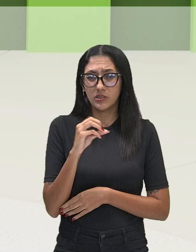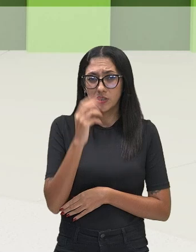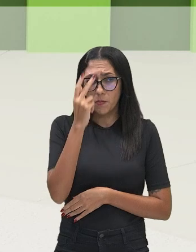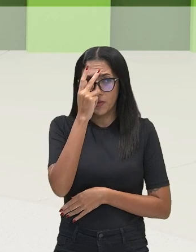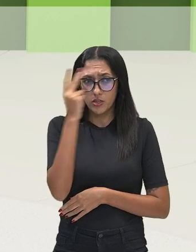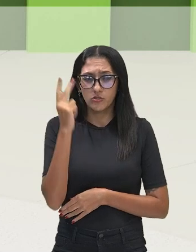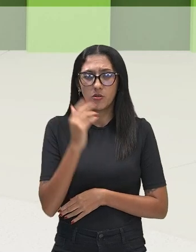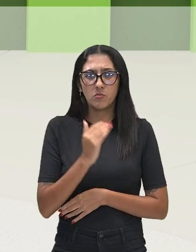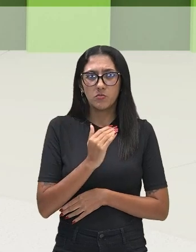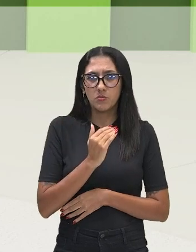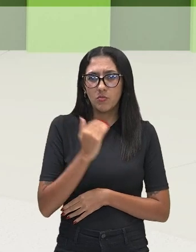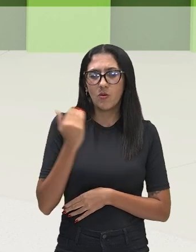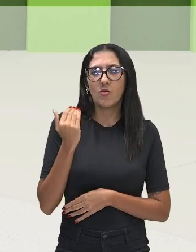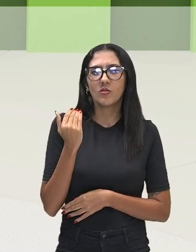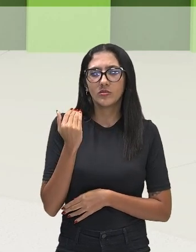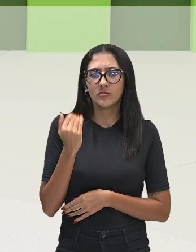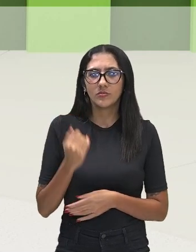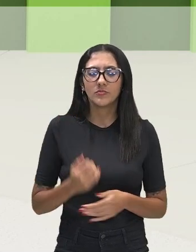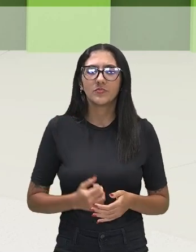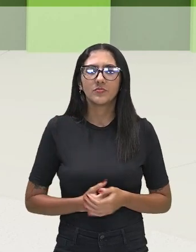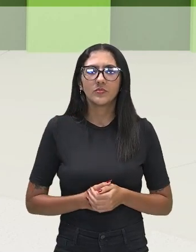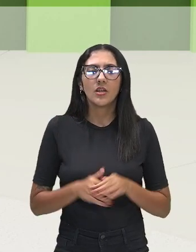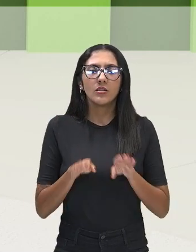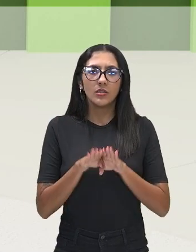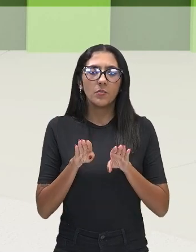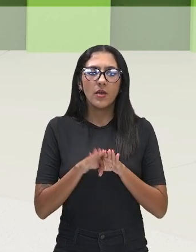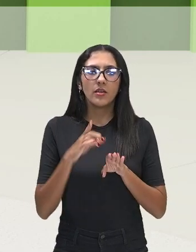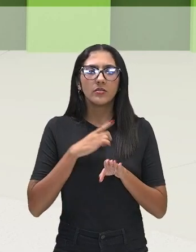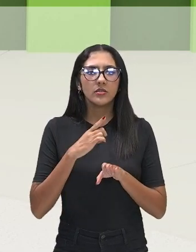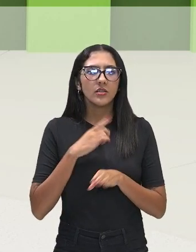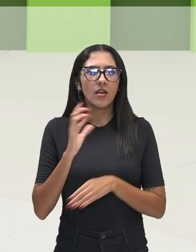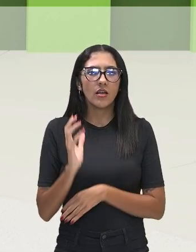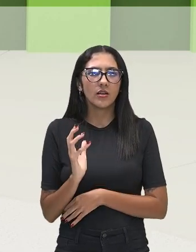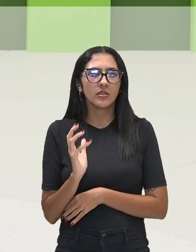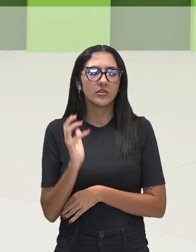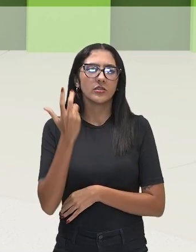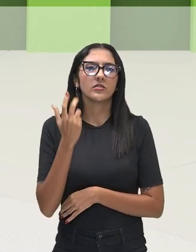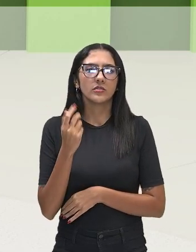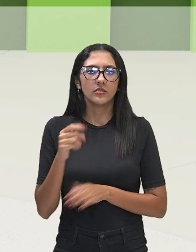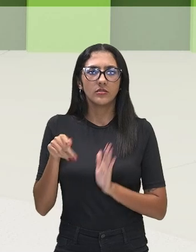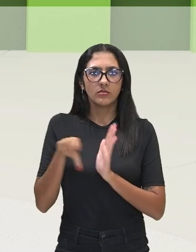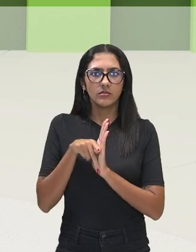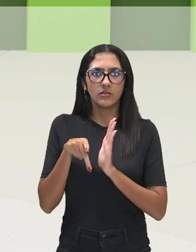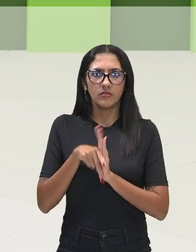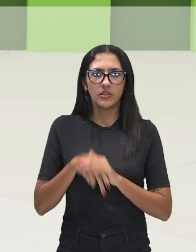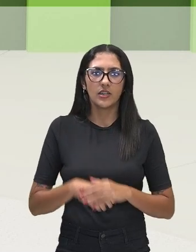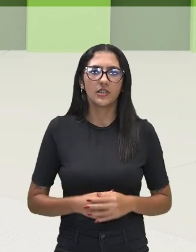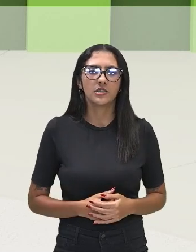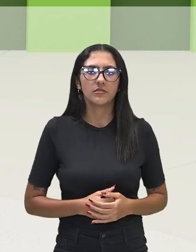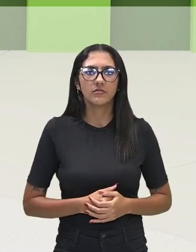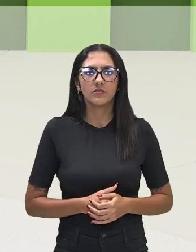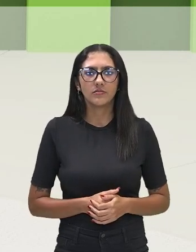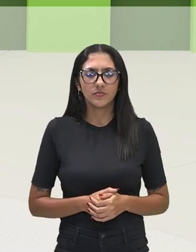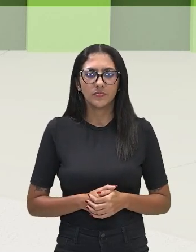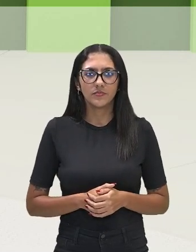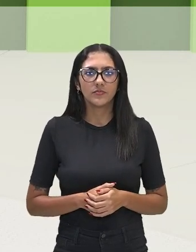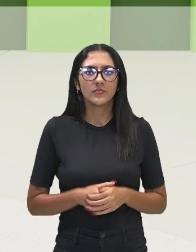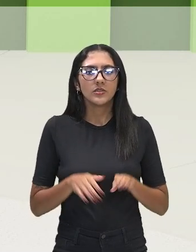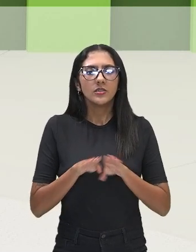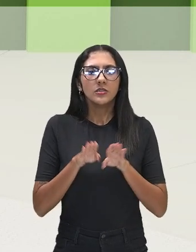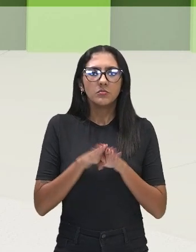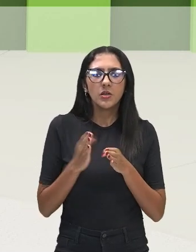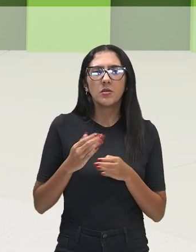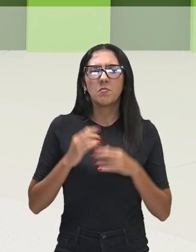presos, né? E assim caracteriza-se a revolta da vacina, como uma revolta